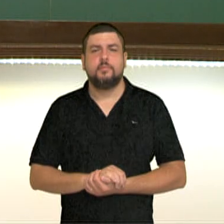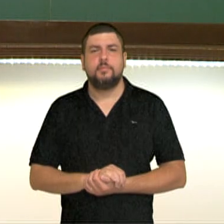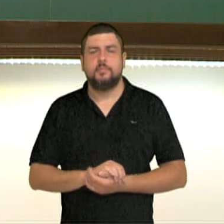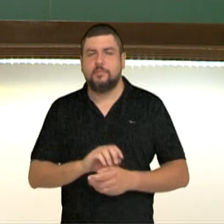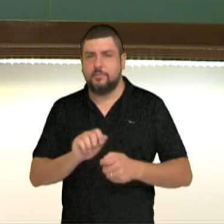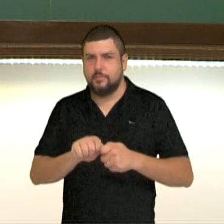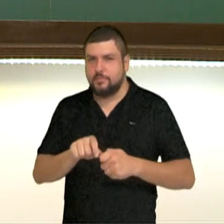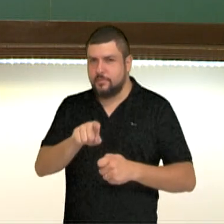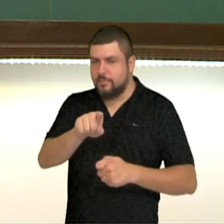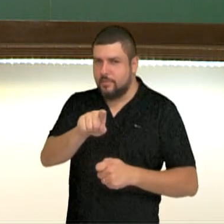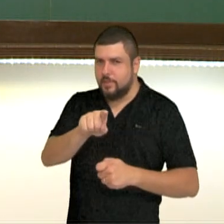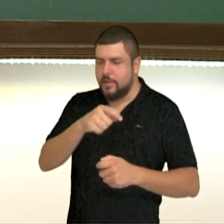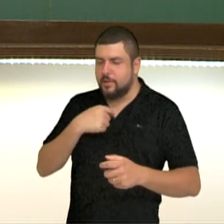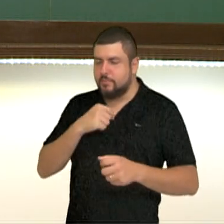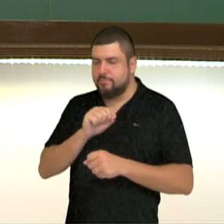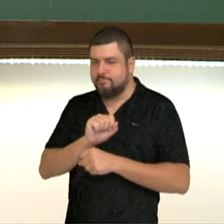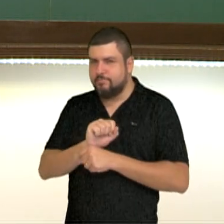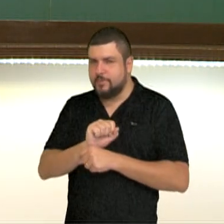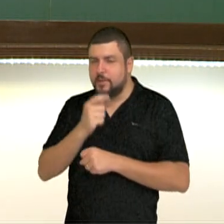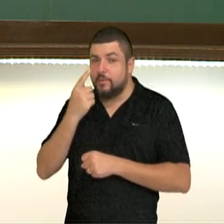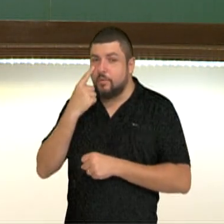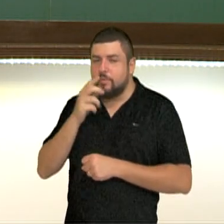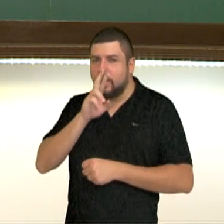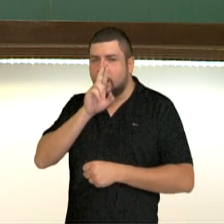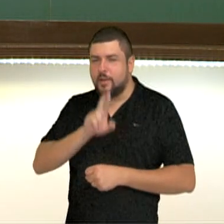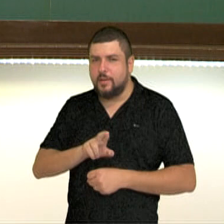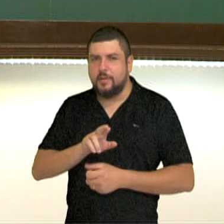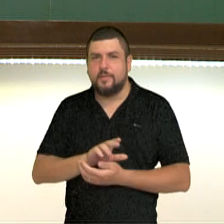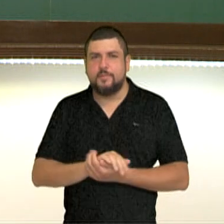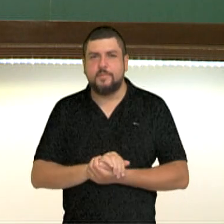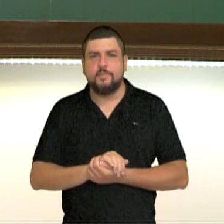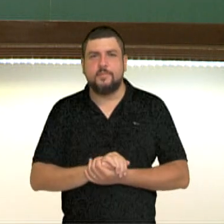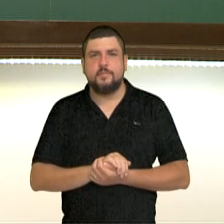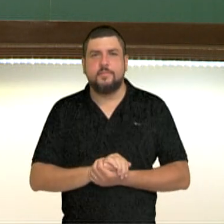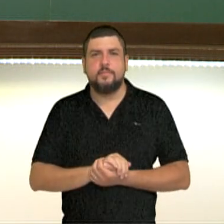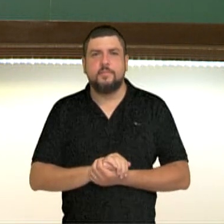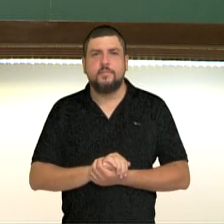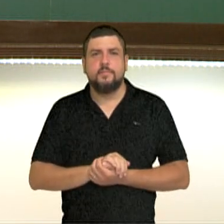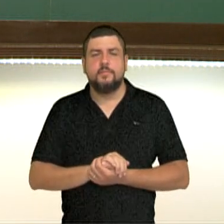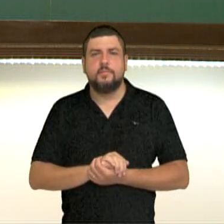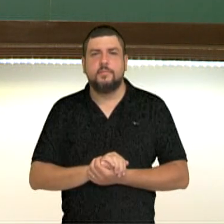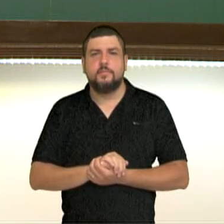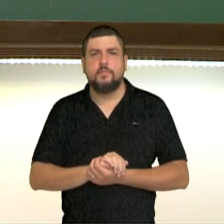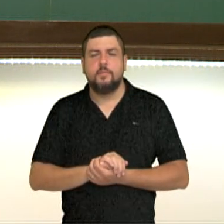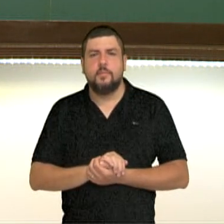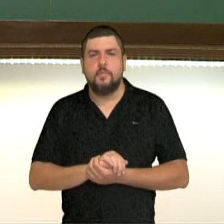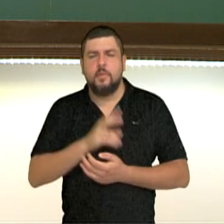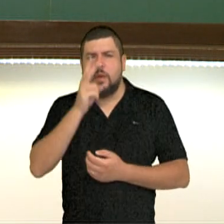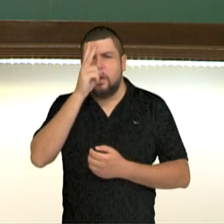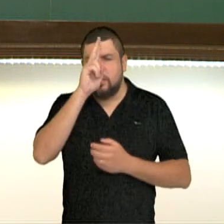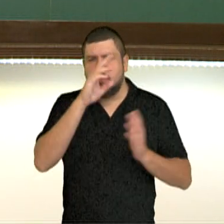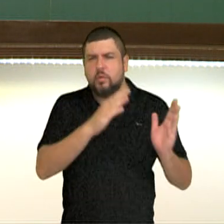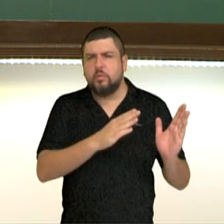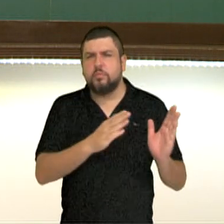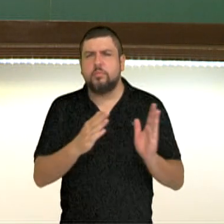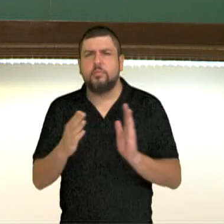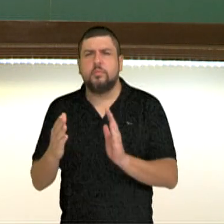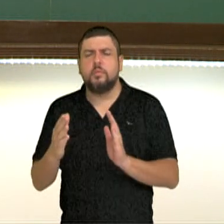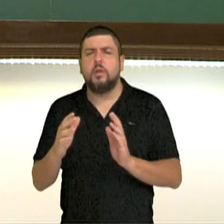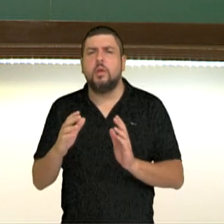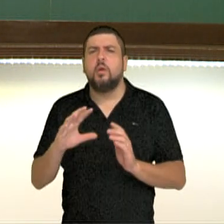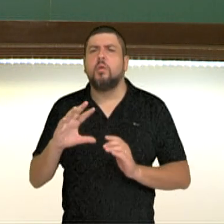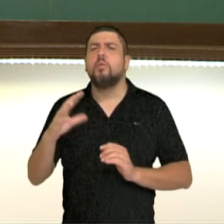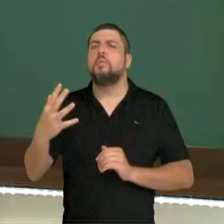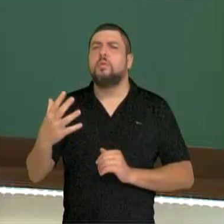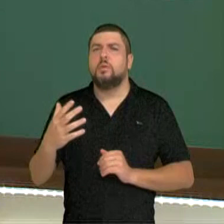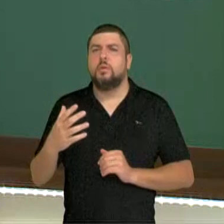Fez aí? Eu te aguardava aqui. Vamos conferir então. Quando se passa história, onde se desenrolam os acontecimentos, se há uma